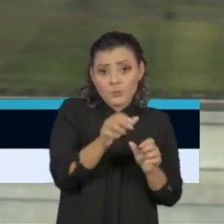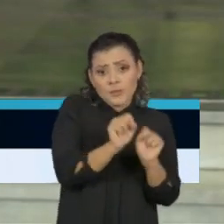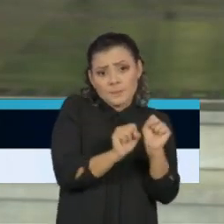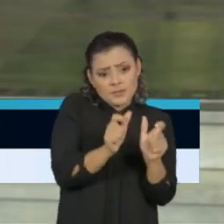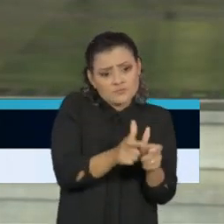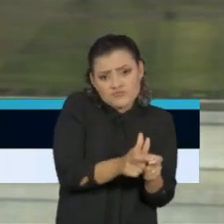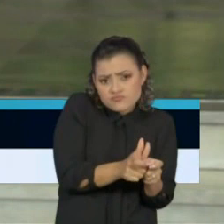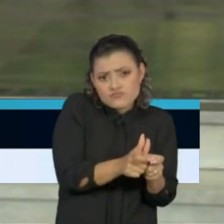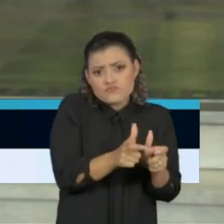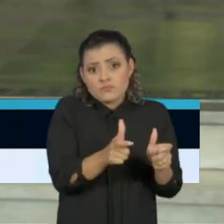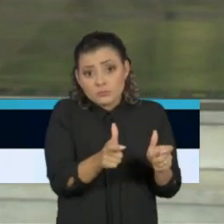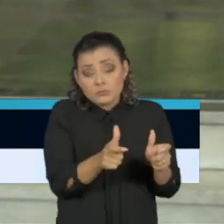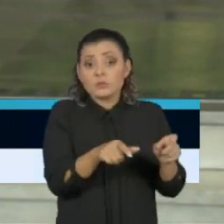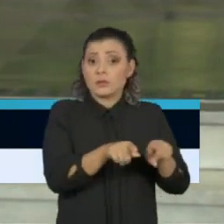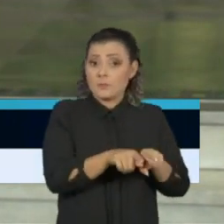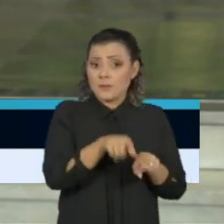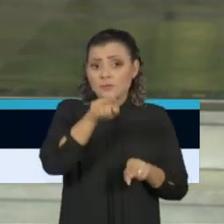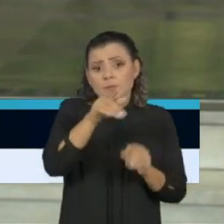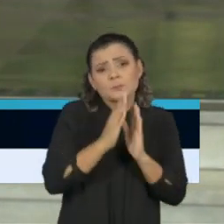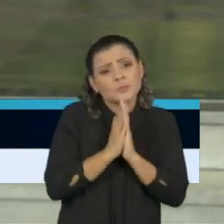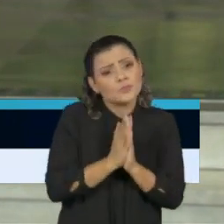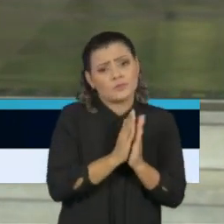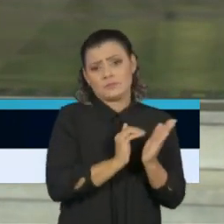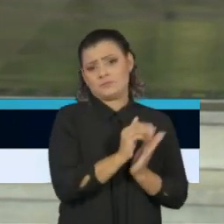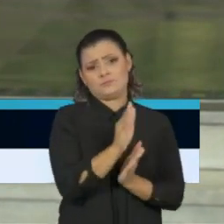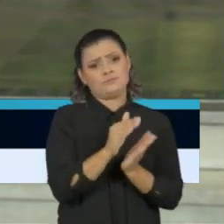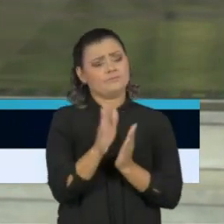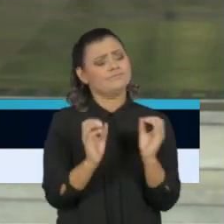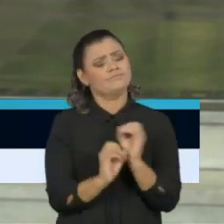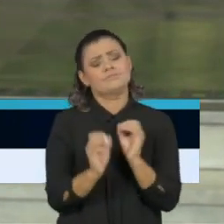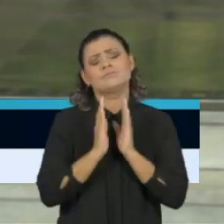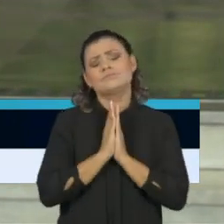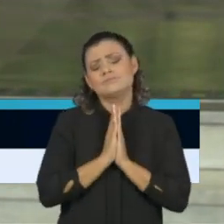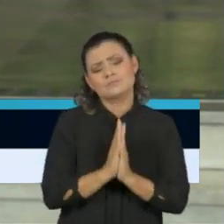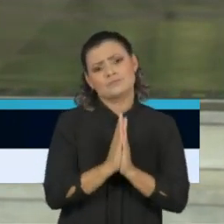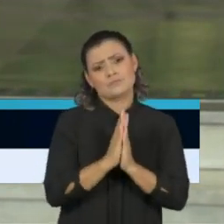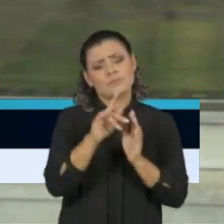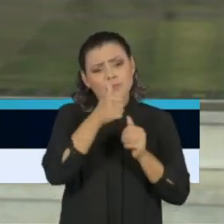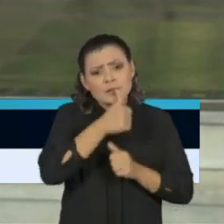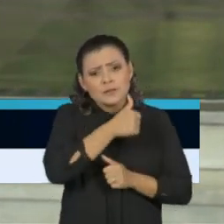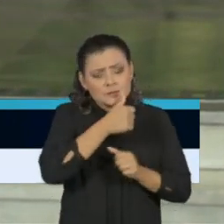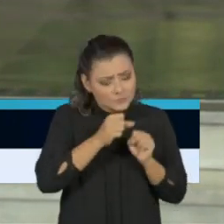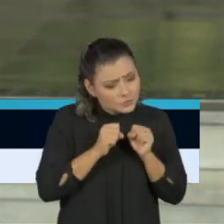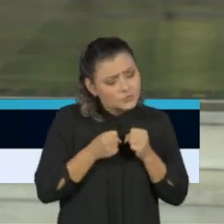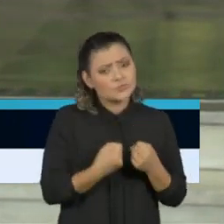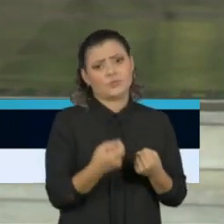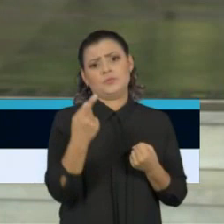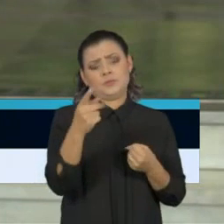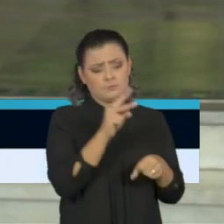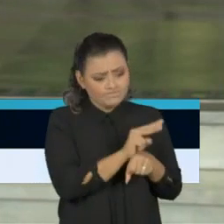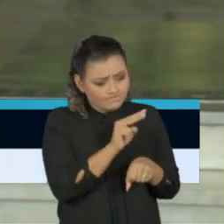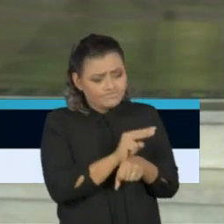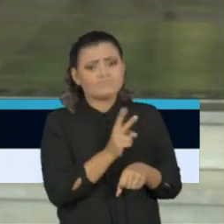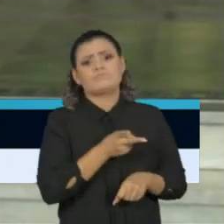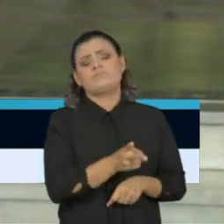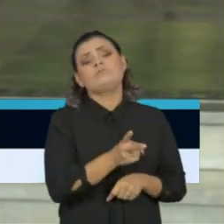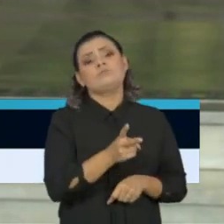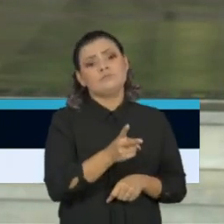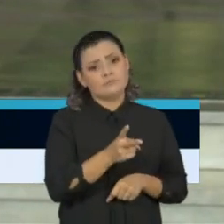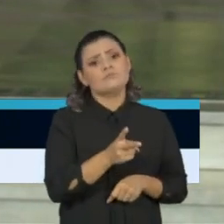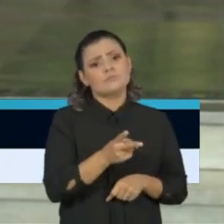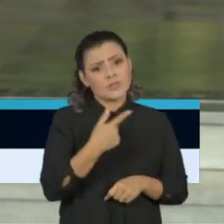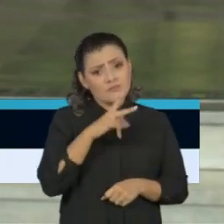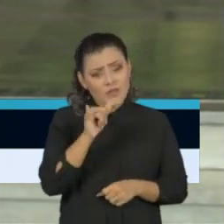médio e grande porte, por favor, não demita. O esforço e o sacrifício que vocês fizerem será